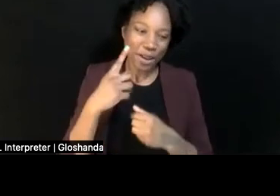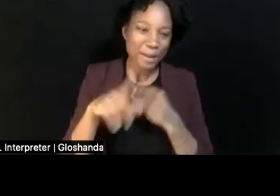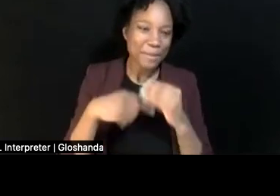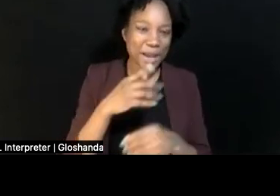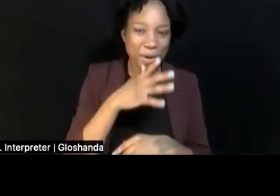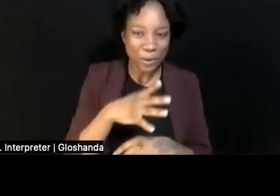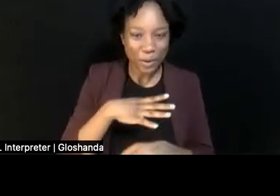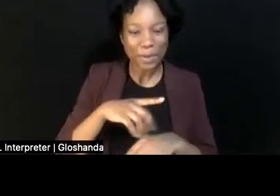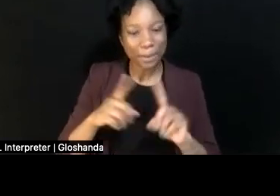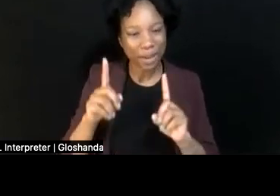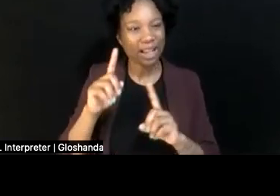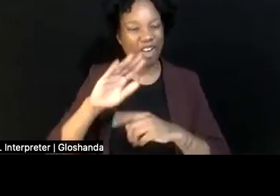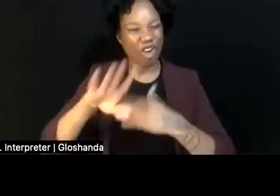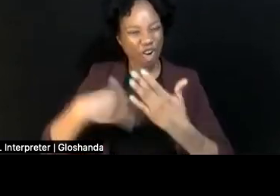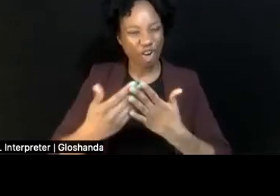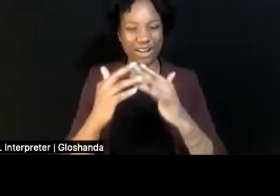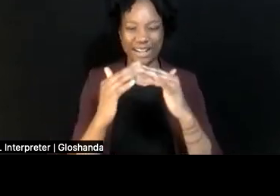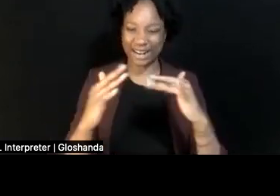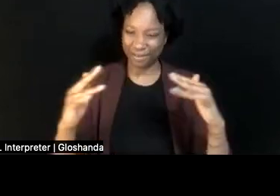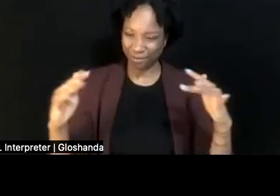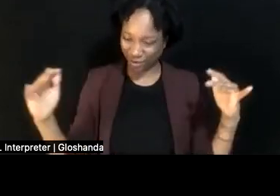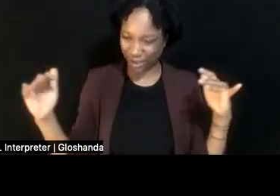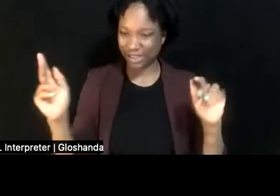a diversidade de pessoas,